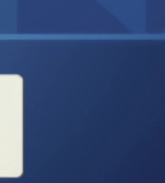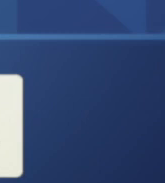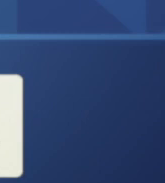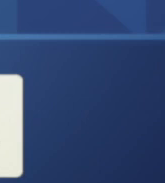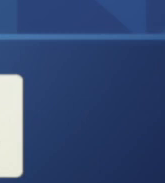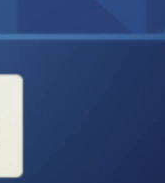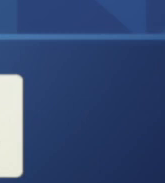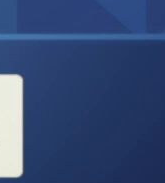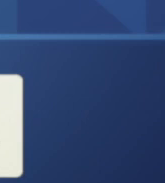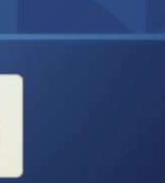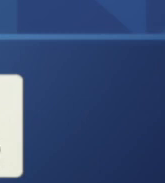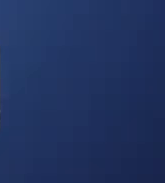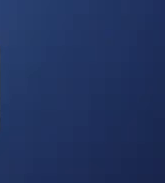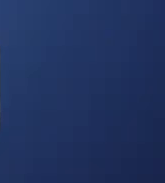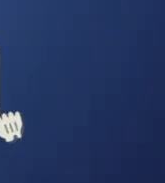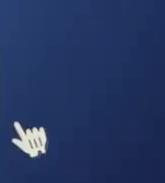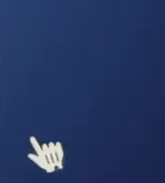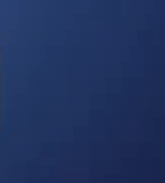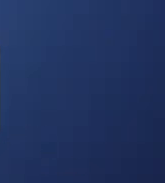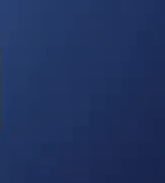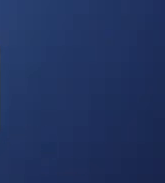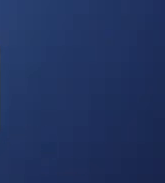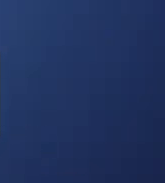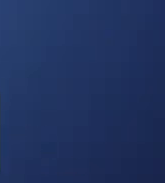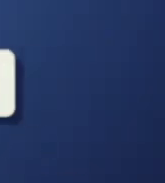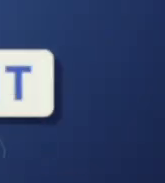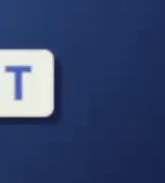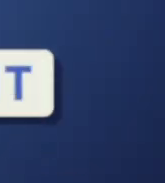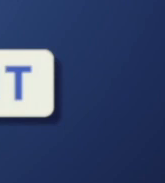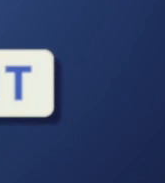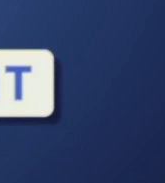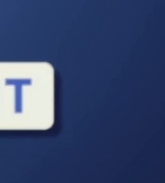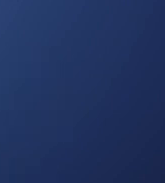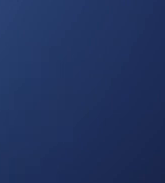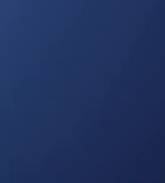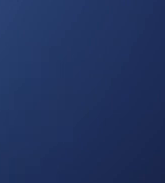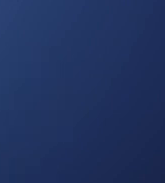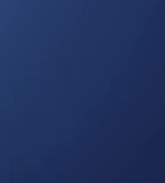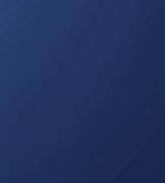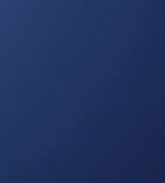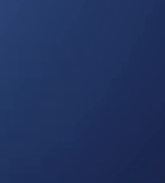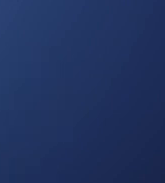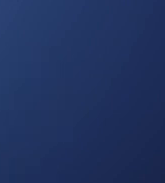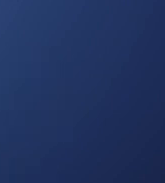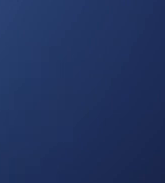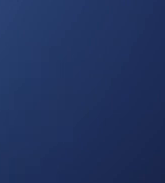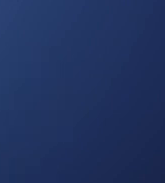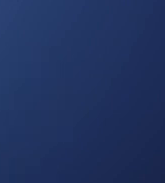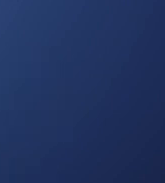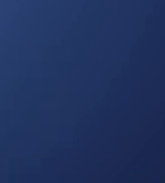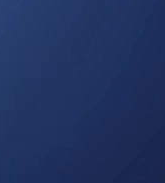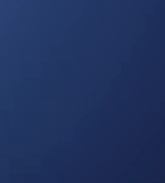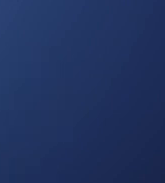no faktuais kita lua inscreva no hanehan butang notifikasi, ho di fo komentari no fa tutan ba media selo.